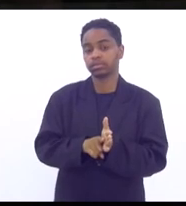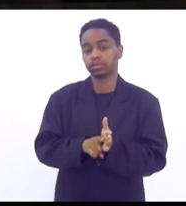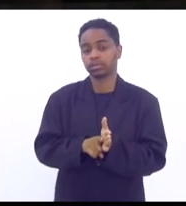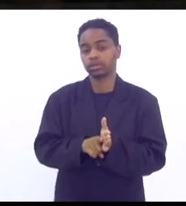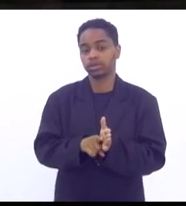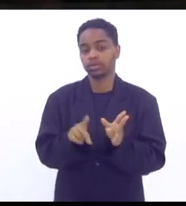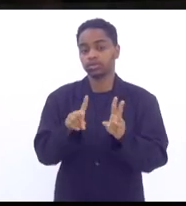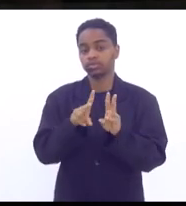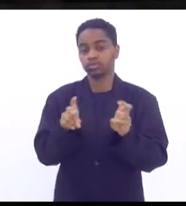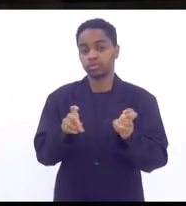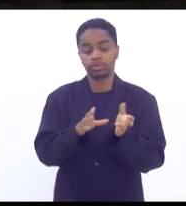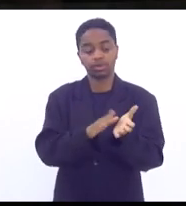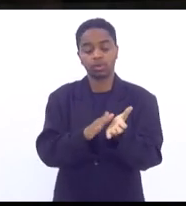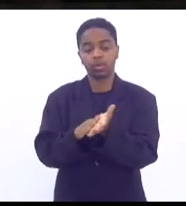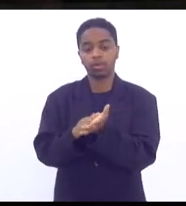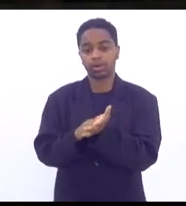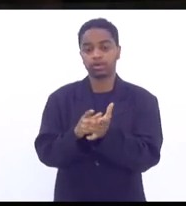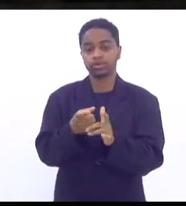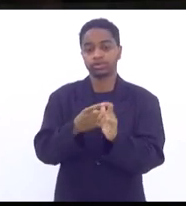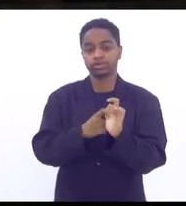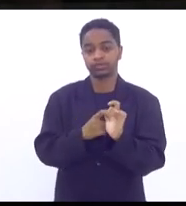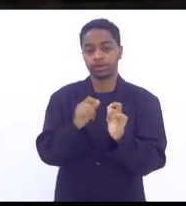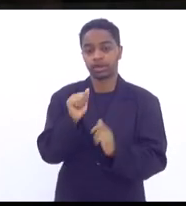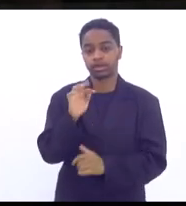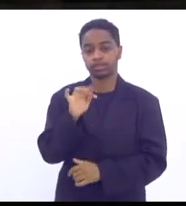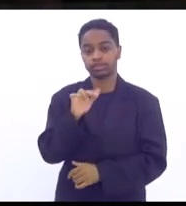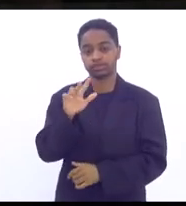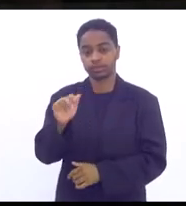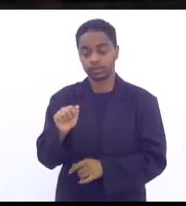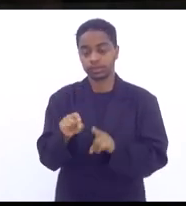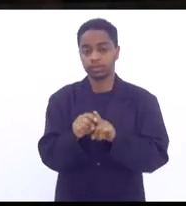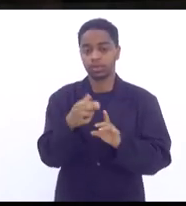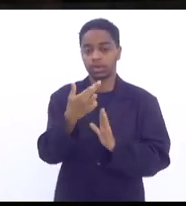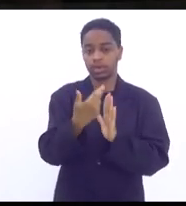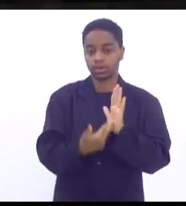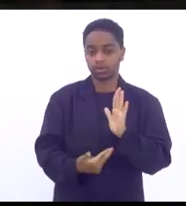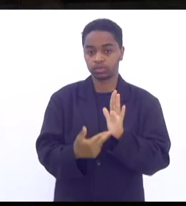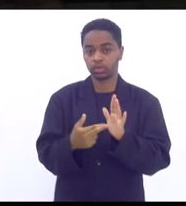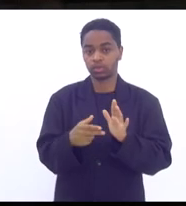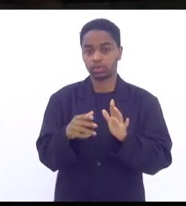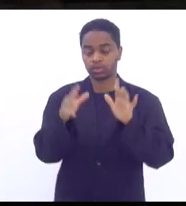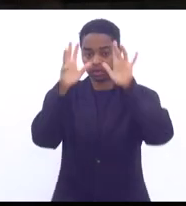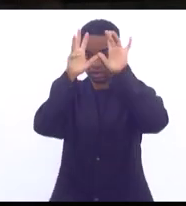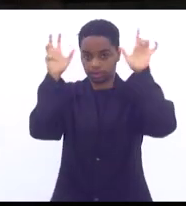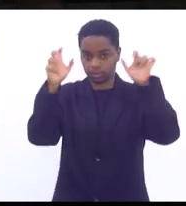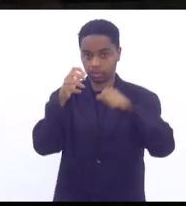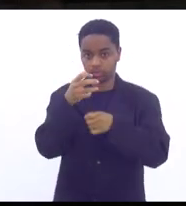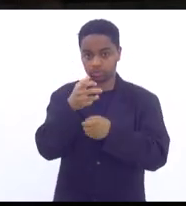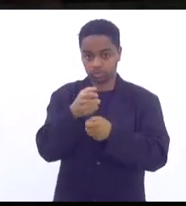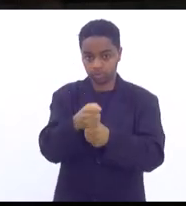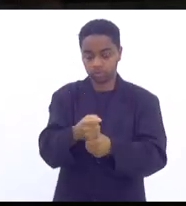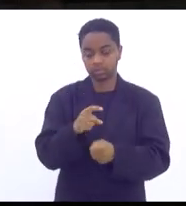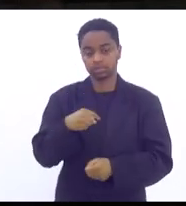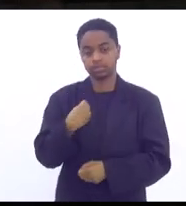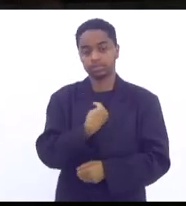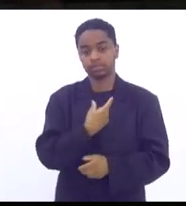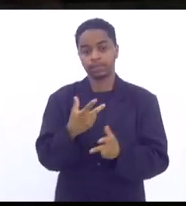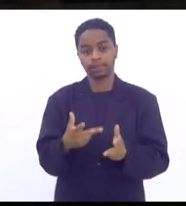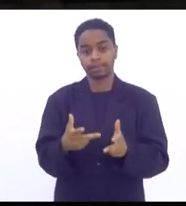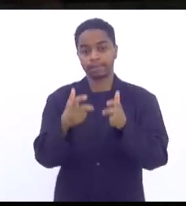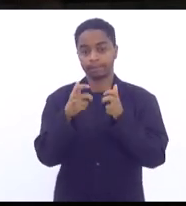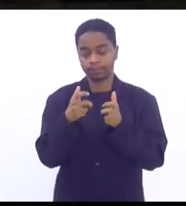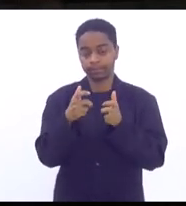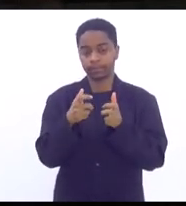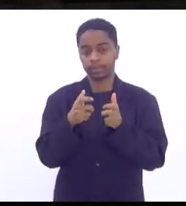da dívida ativa do relatório do Tribunal de Contas, a gente verifica que do montante